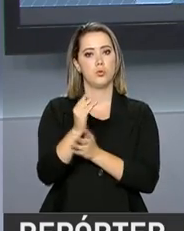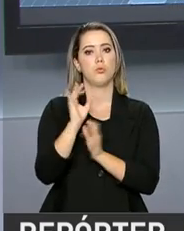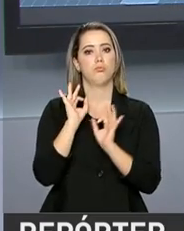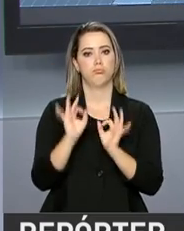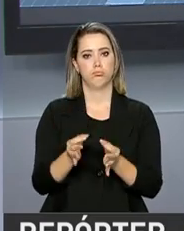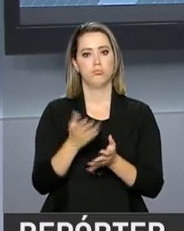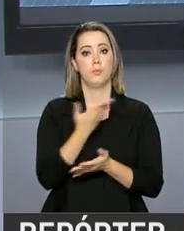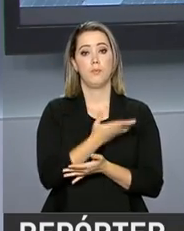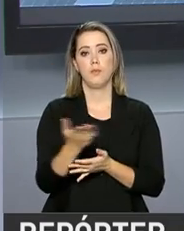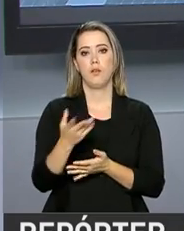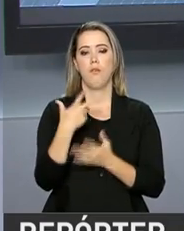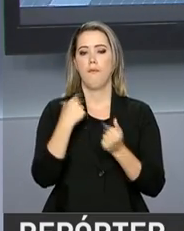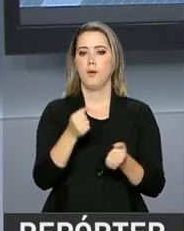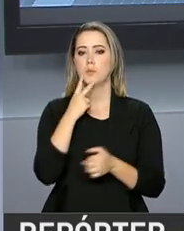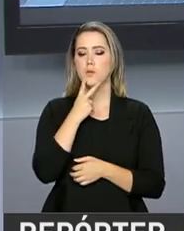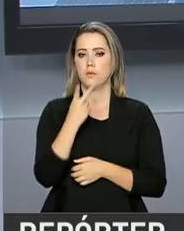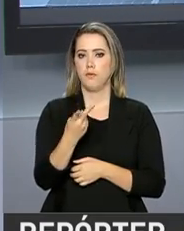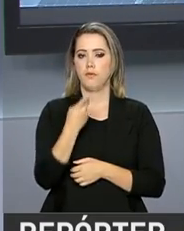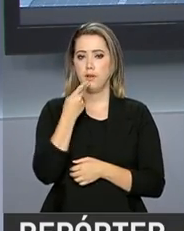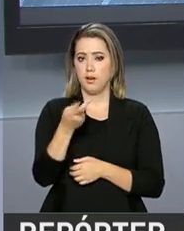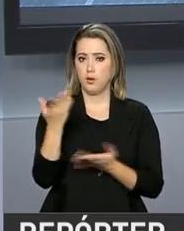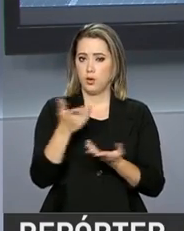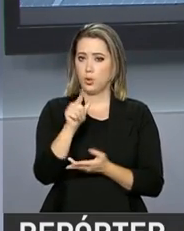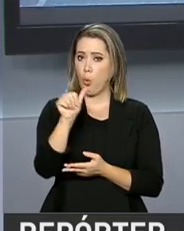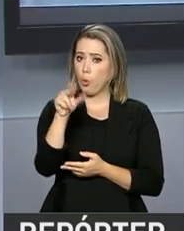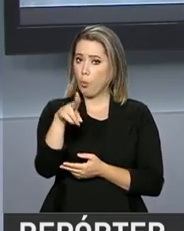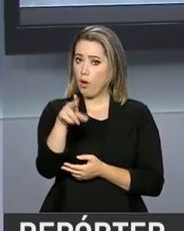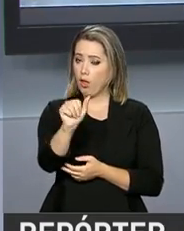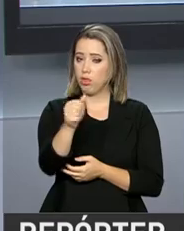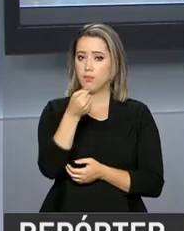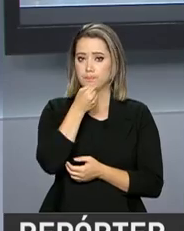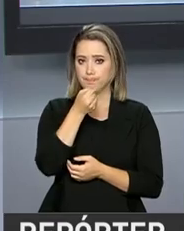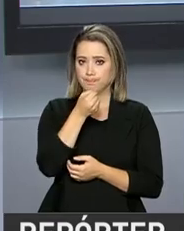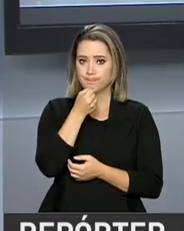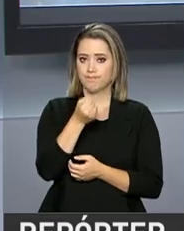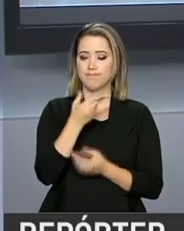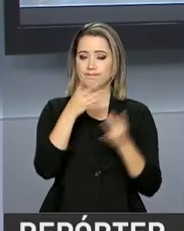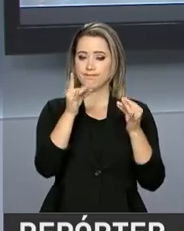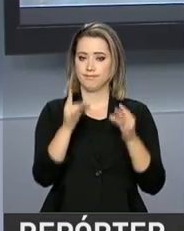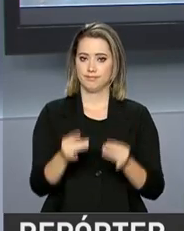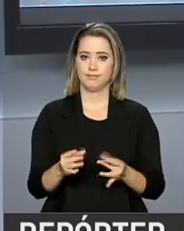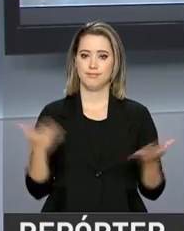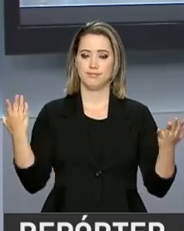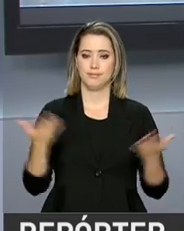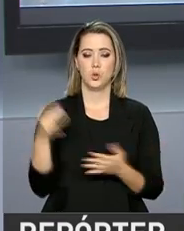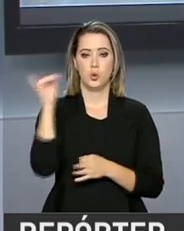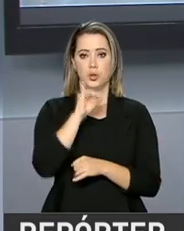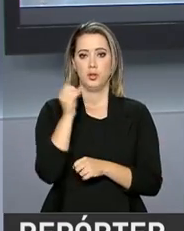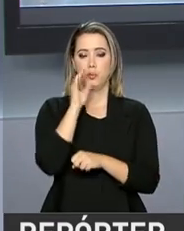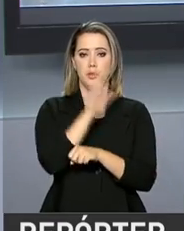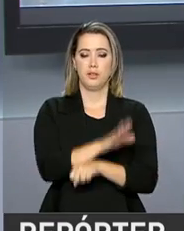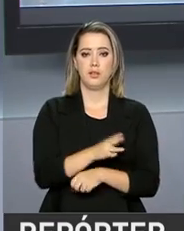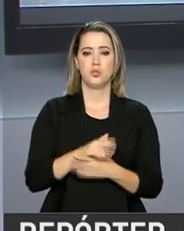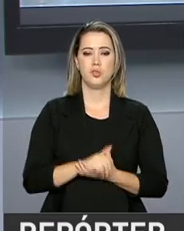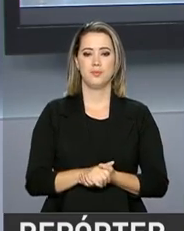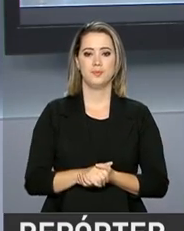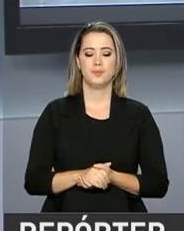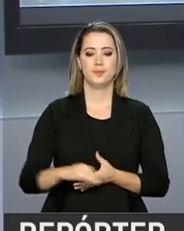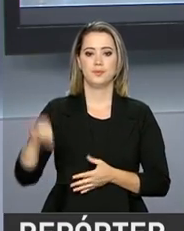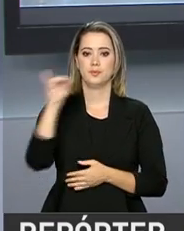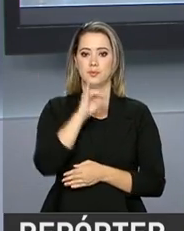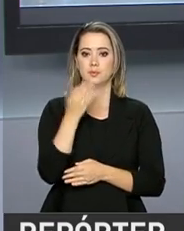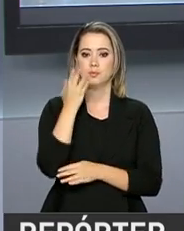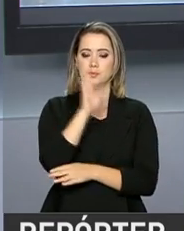a valer sobre isso nós vamos conversar com a repórter Luana Ken que traz os detalhes ao vivo pra gente Olá Luana boa tarde mais uma vez